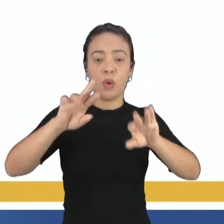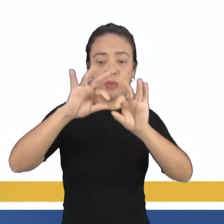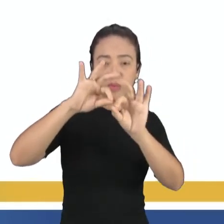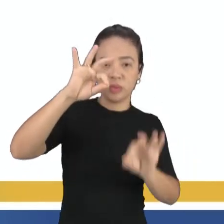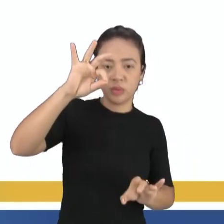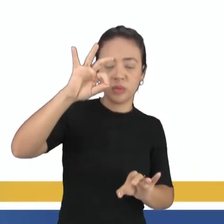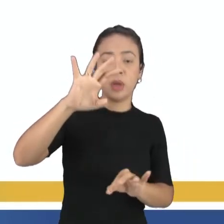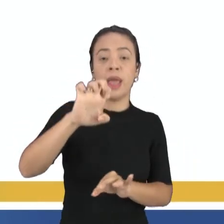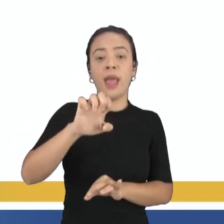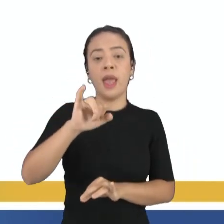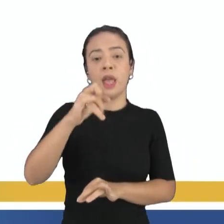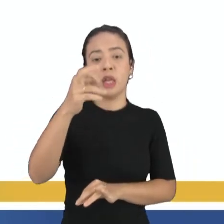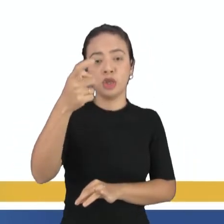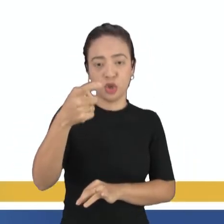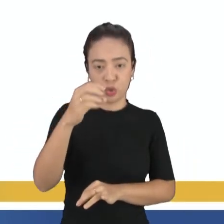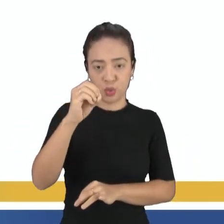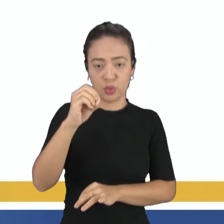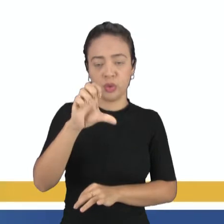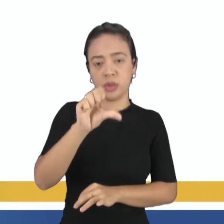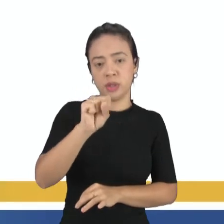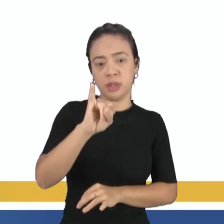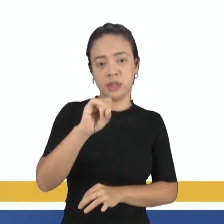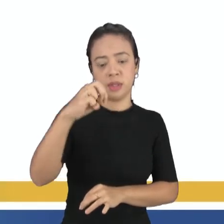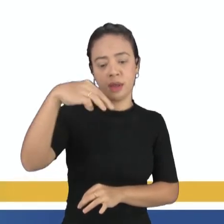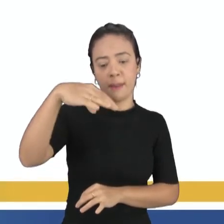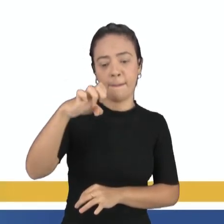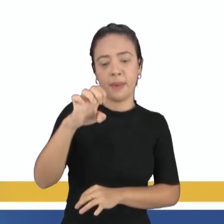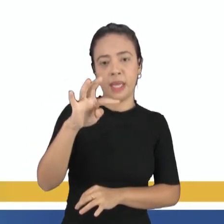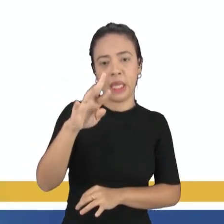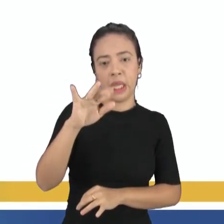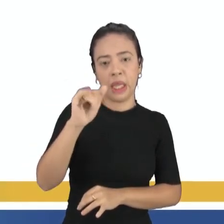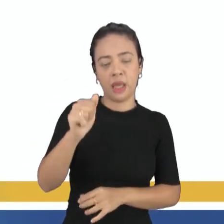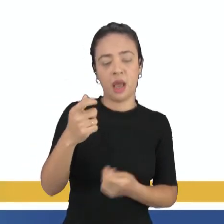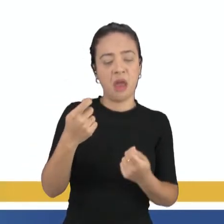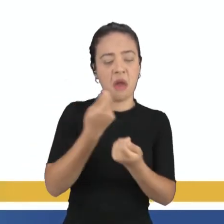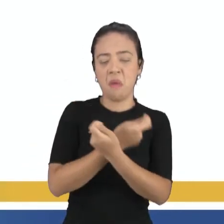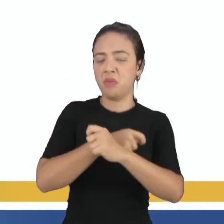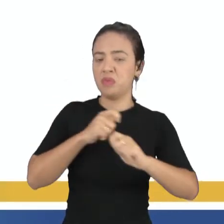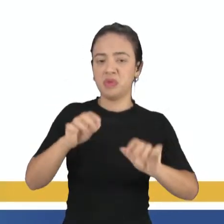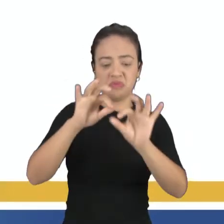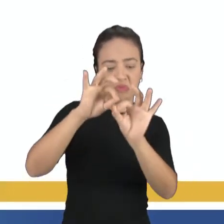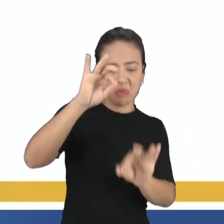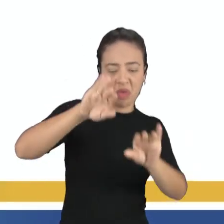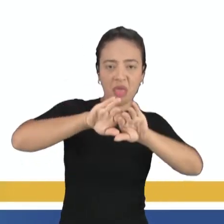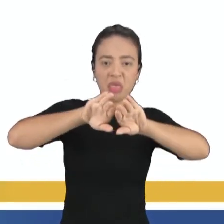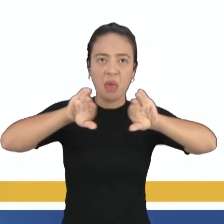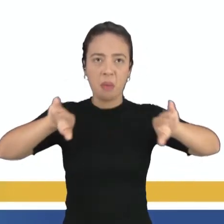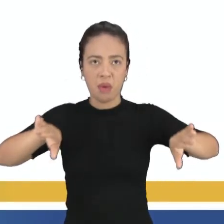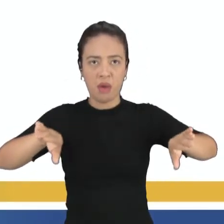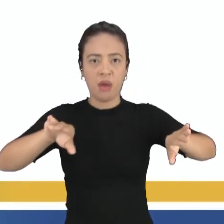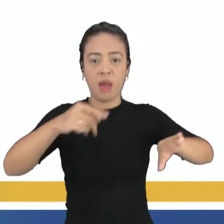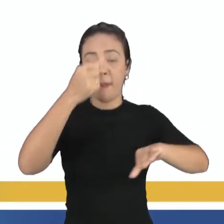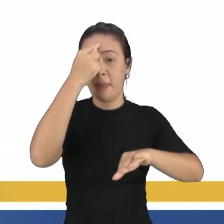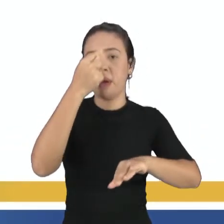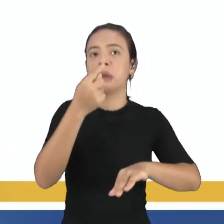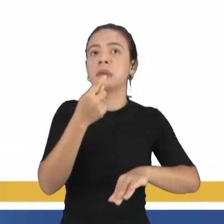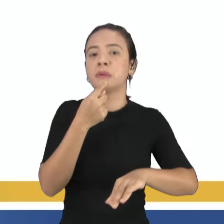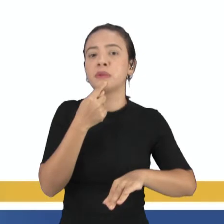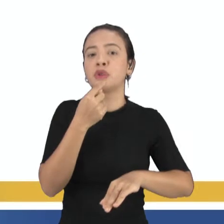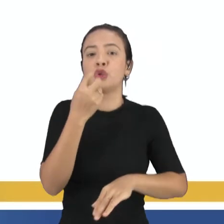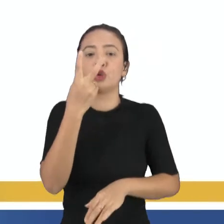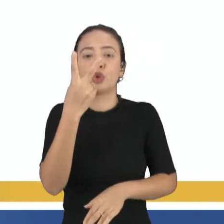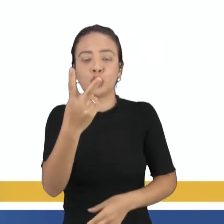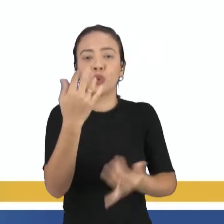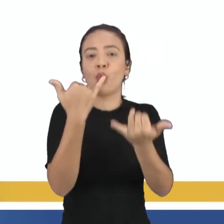eixo de simetria, né? Não podemos definir um eixo de simetria que divida a figura da alternativa D em